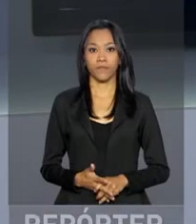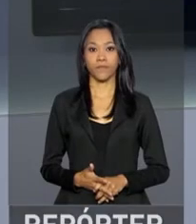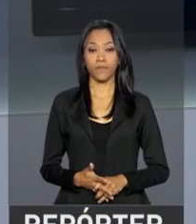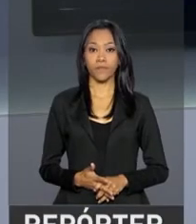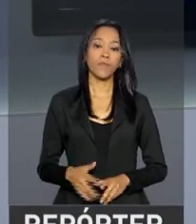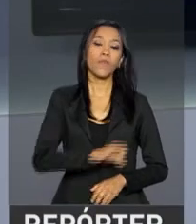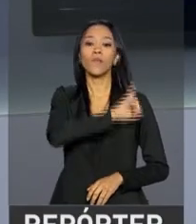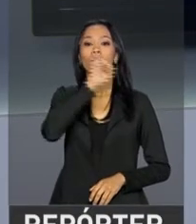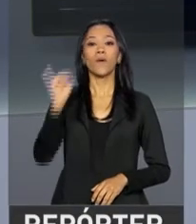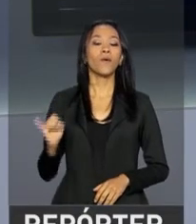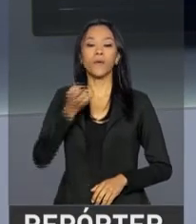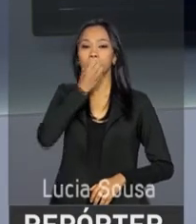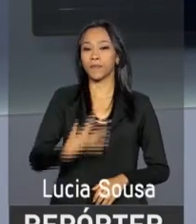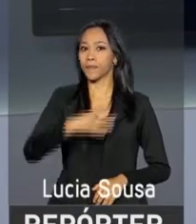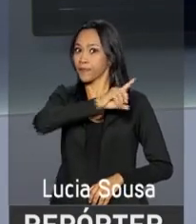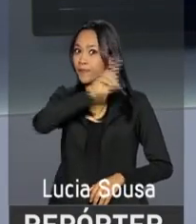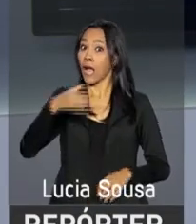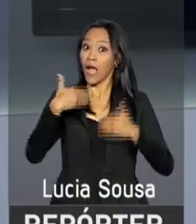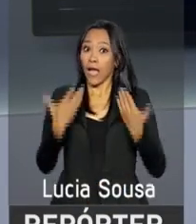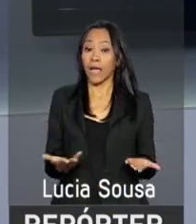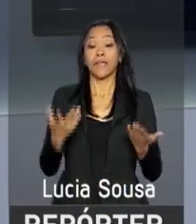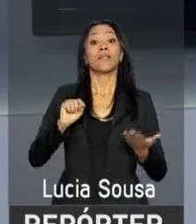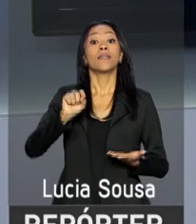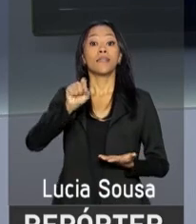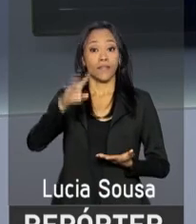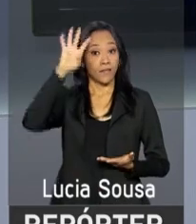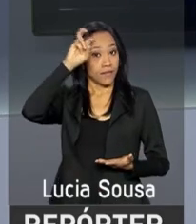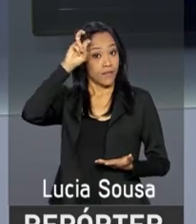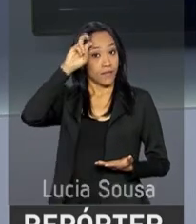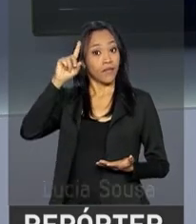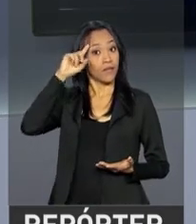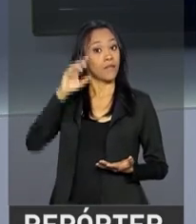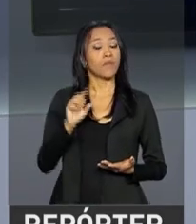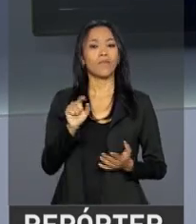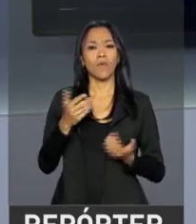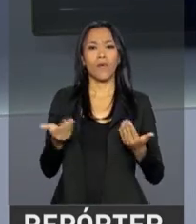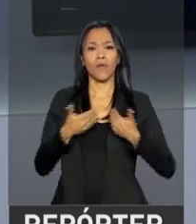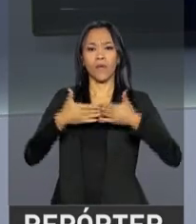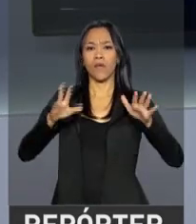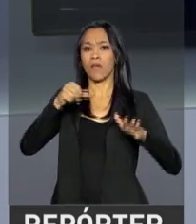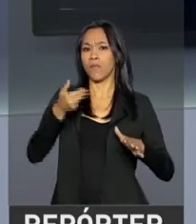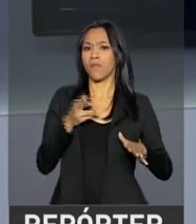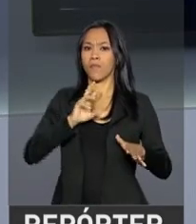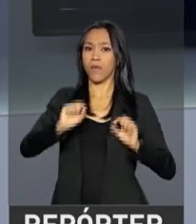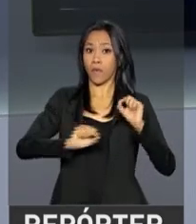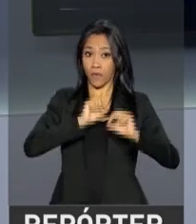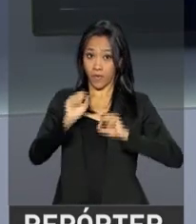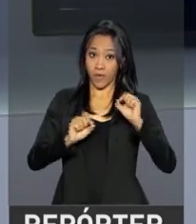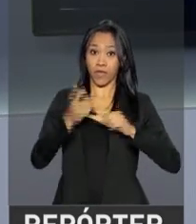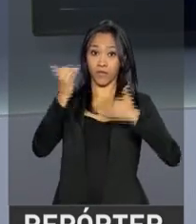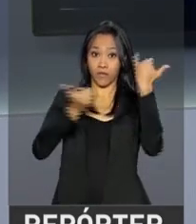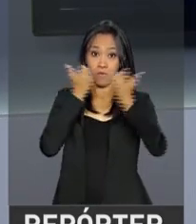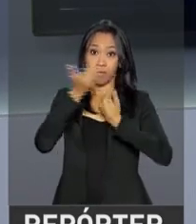olá um ótimo dia para você quinta feira 18 de janeiro começa agora a um repórter nbr trazendo as notícias do